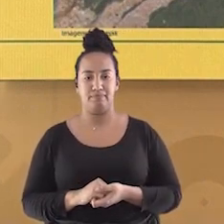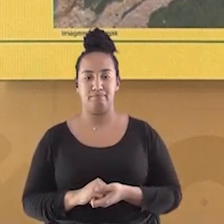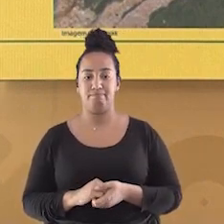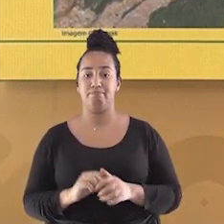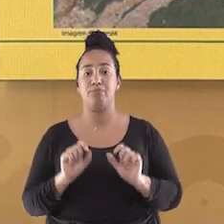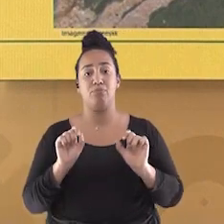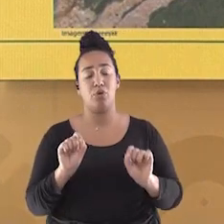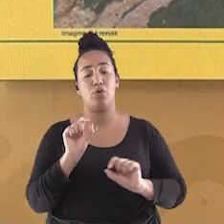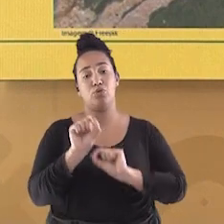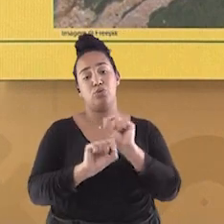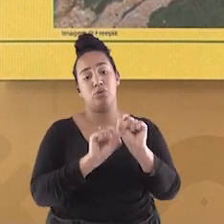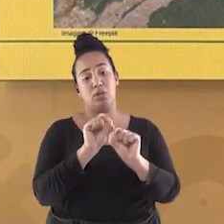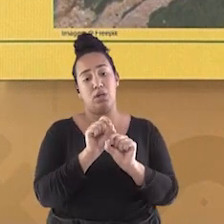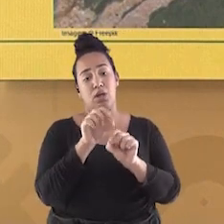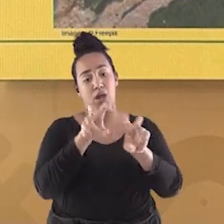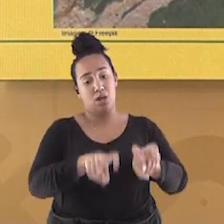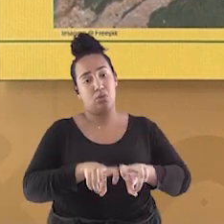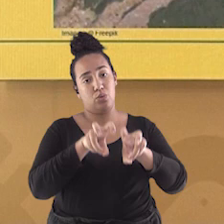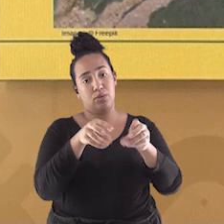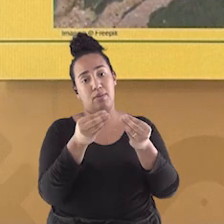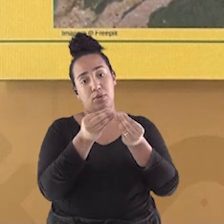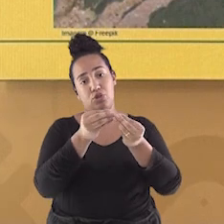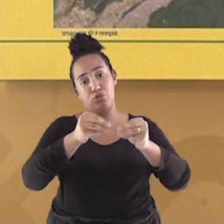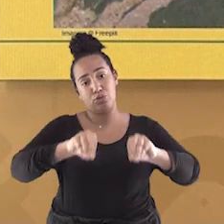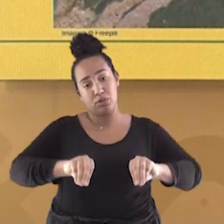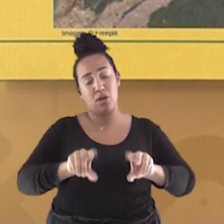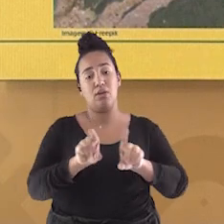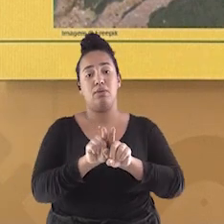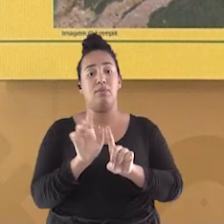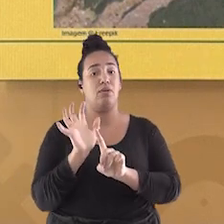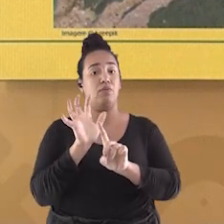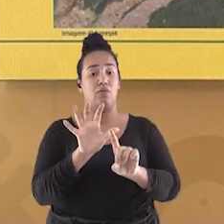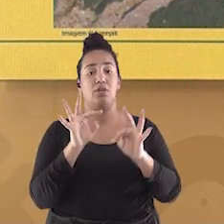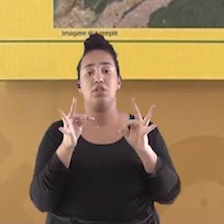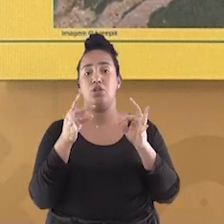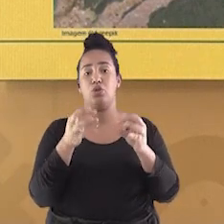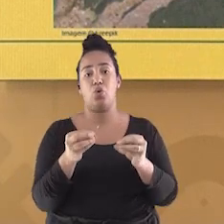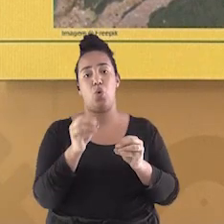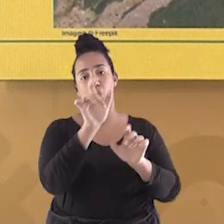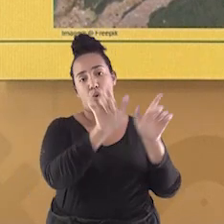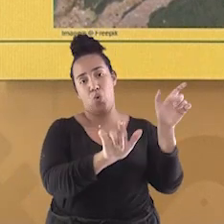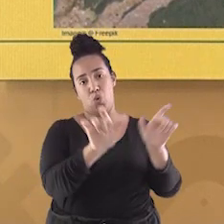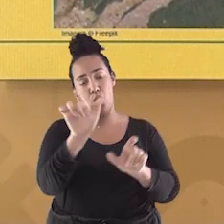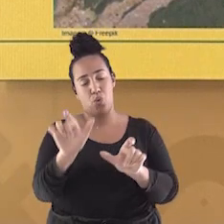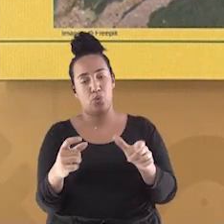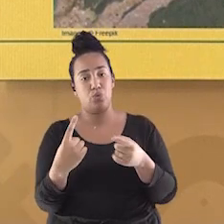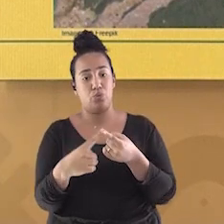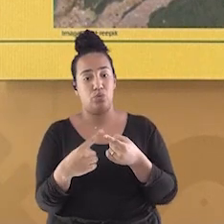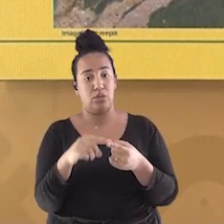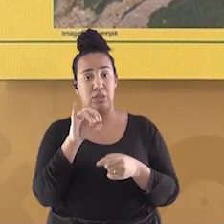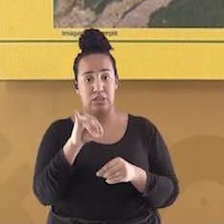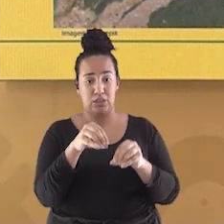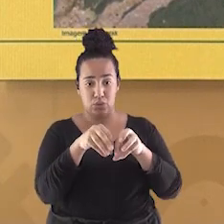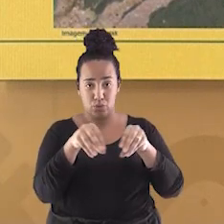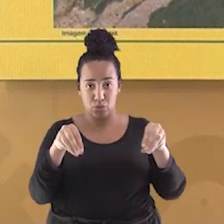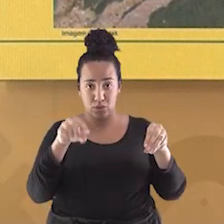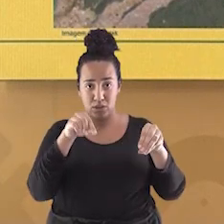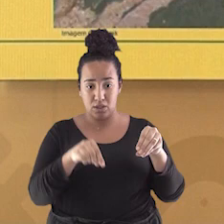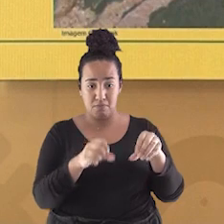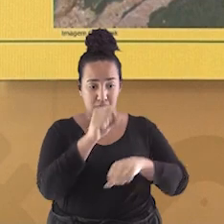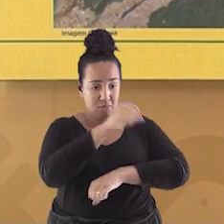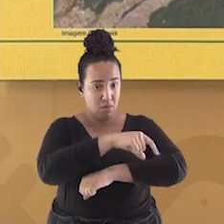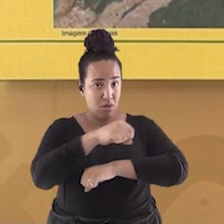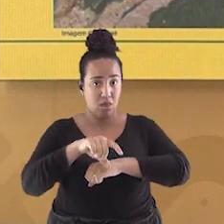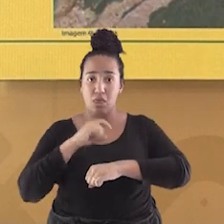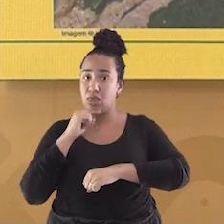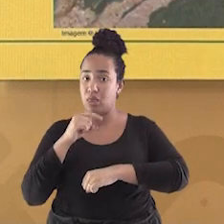provocando prejuízos na atividade agrícola, afetando assim a todos nós. pois um solo infértil